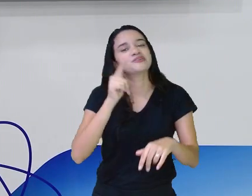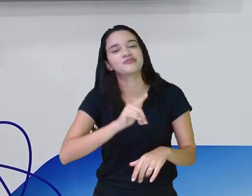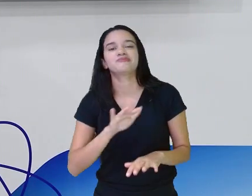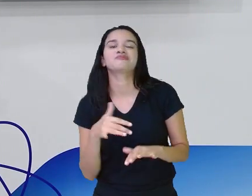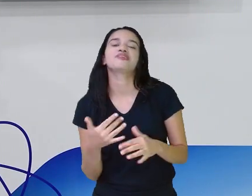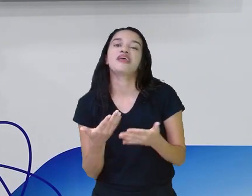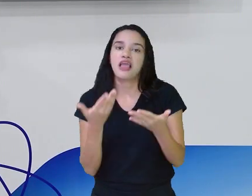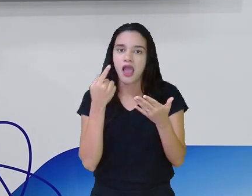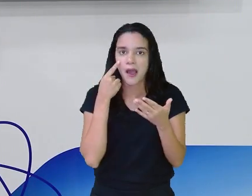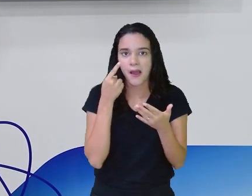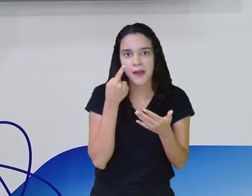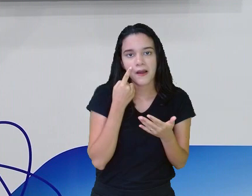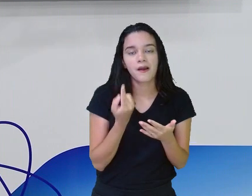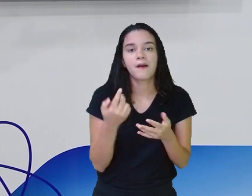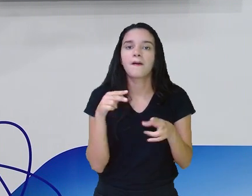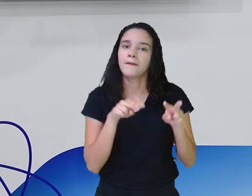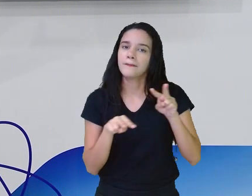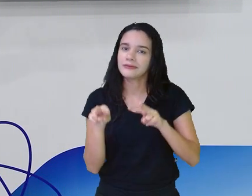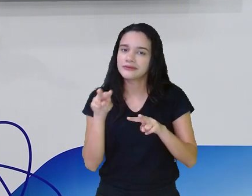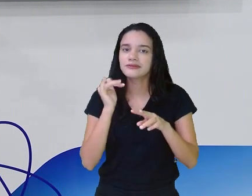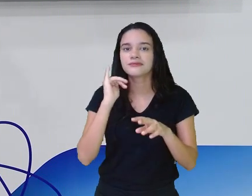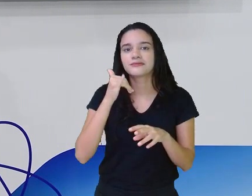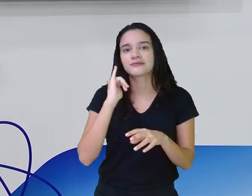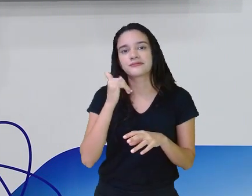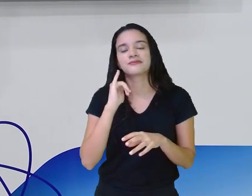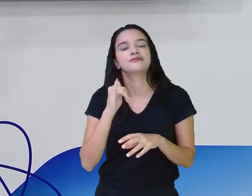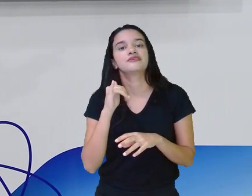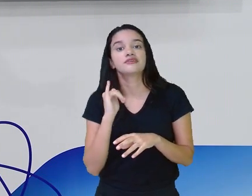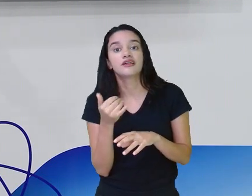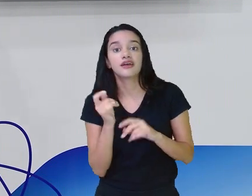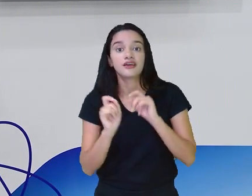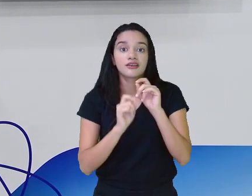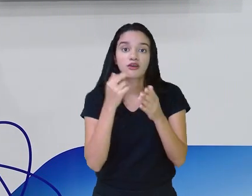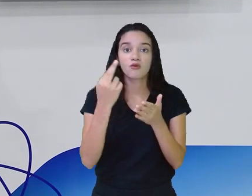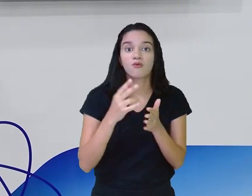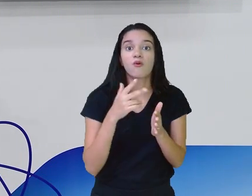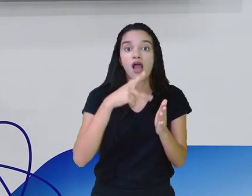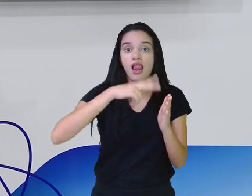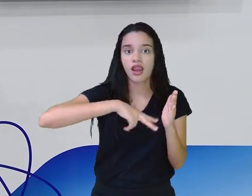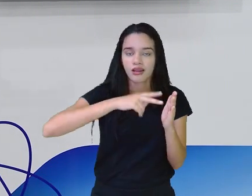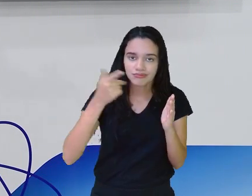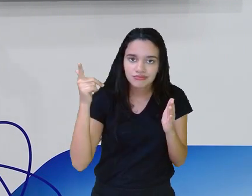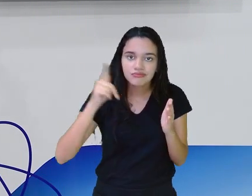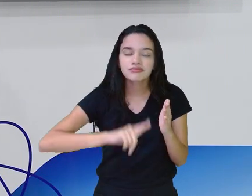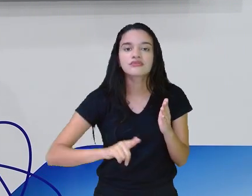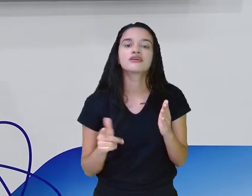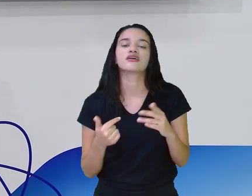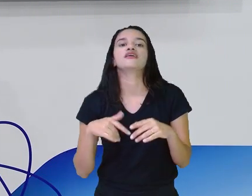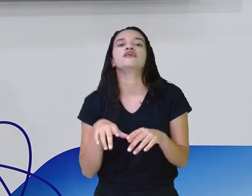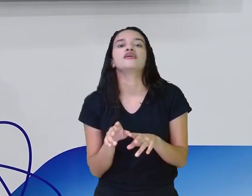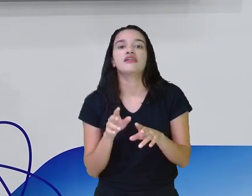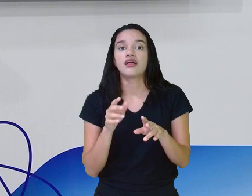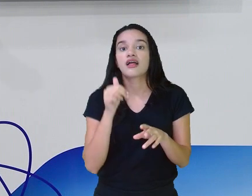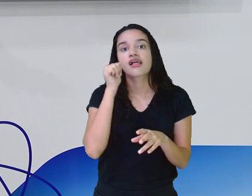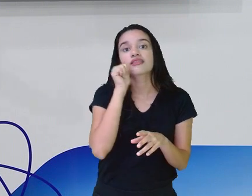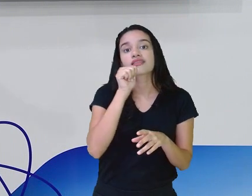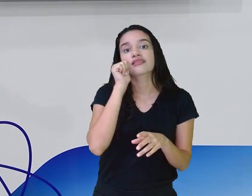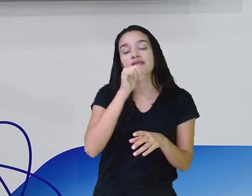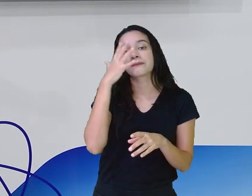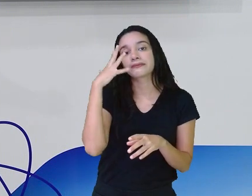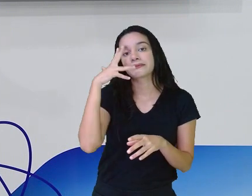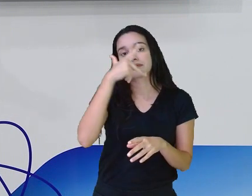título. Então, observem que esse conto aqui, que é uma releitura, podemos dizer assim, da Bela Adormecida, com